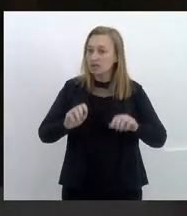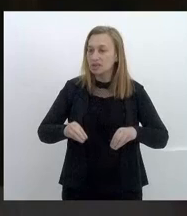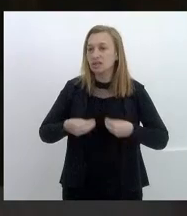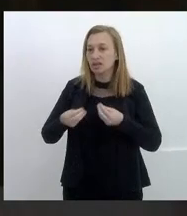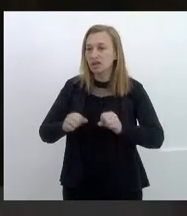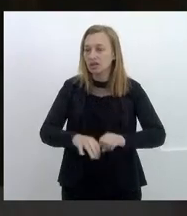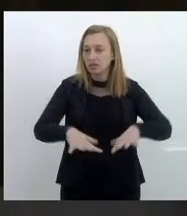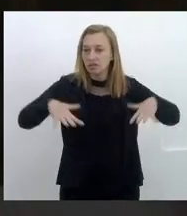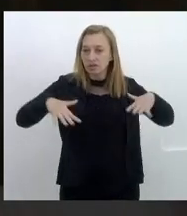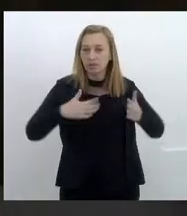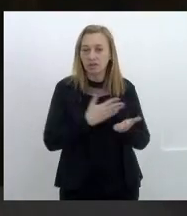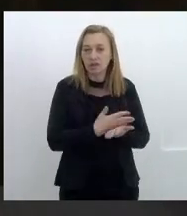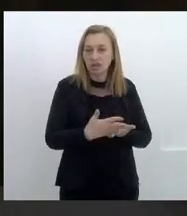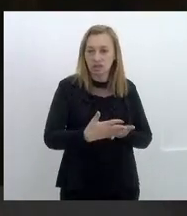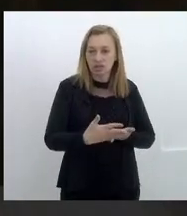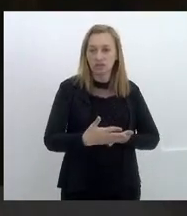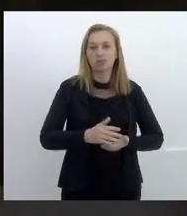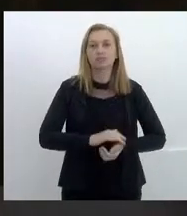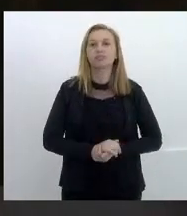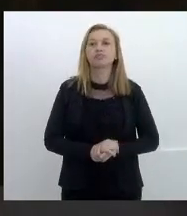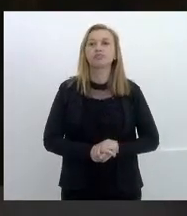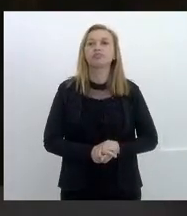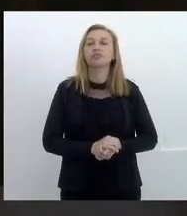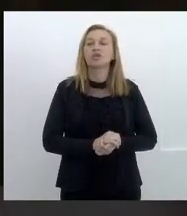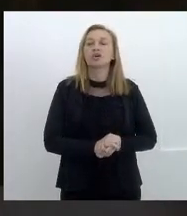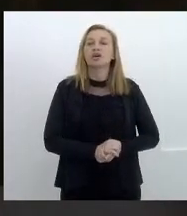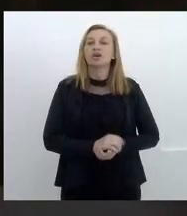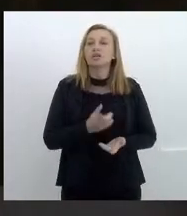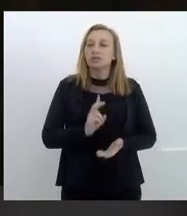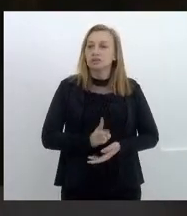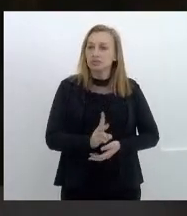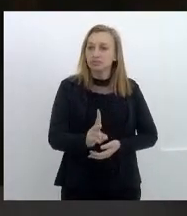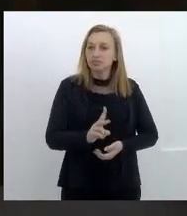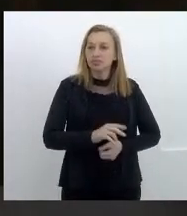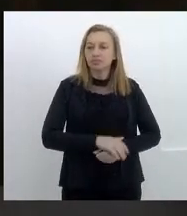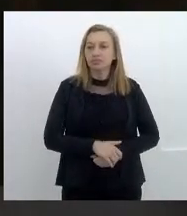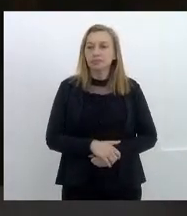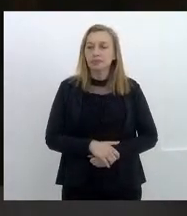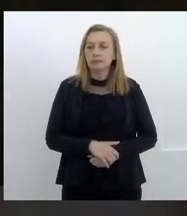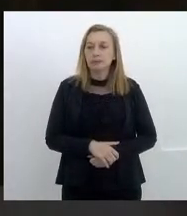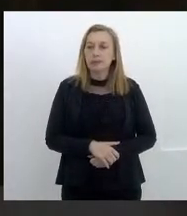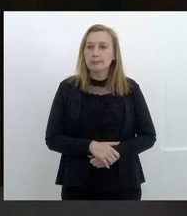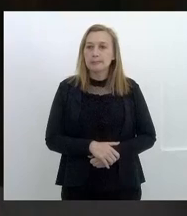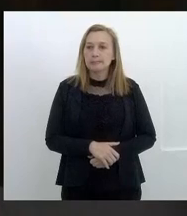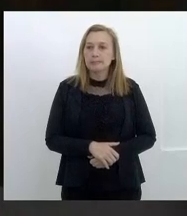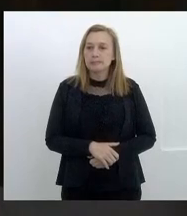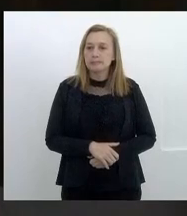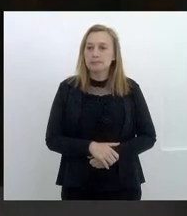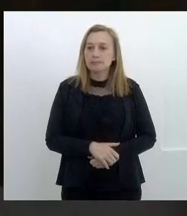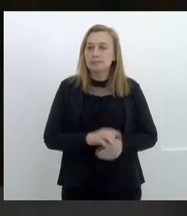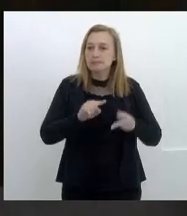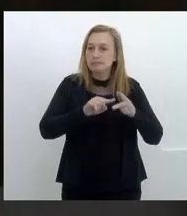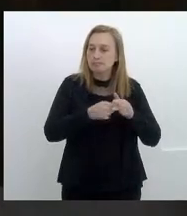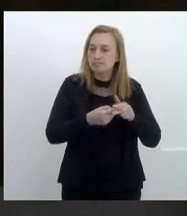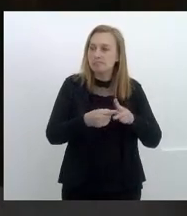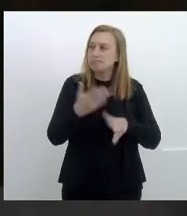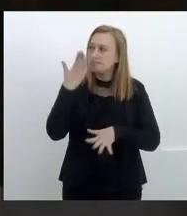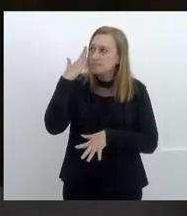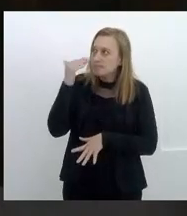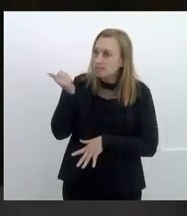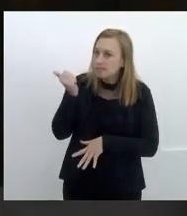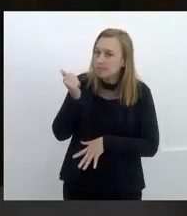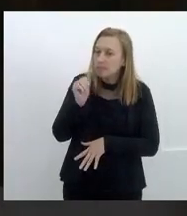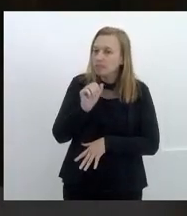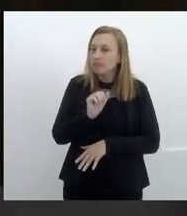plenário para o início da sessão Legislativa então seguindo essa dinâmica eu quero corrigir um arquivo de saber se